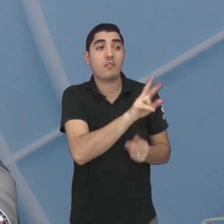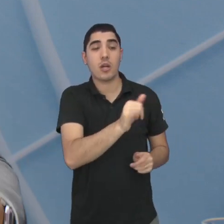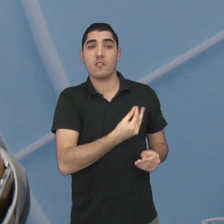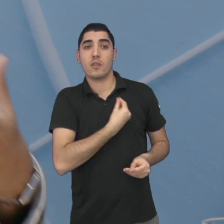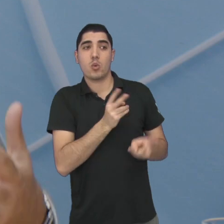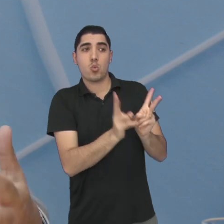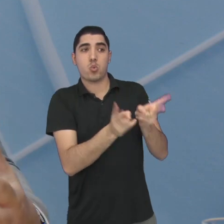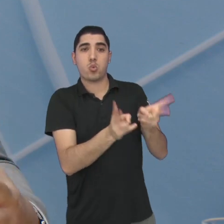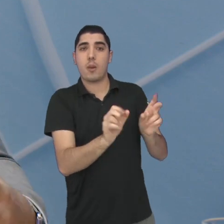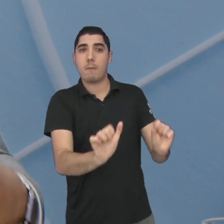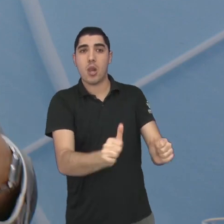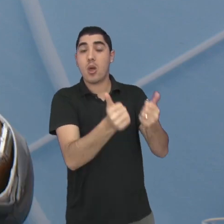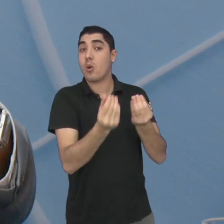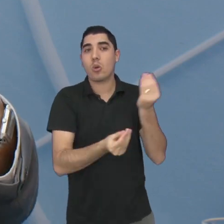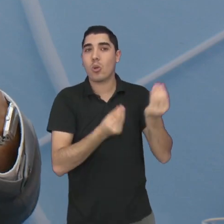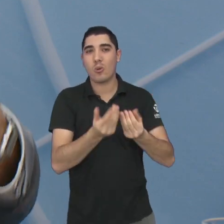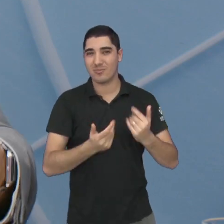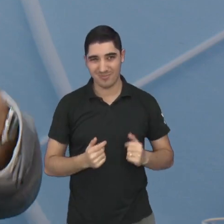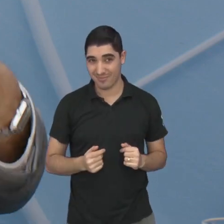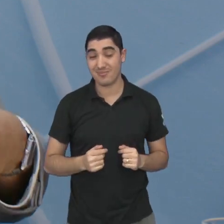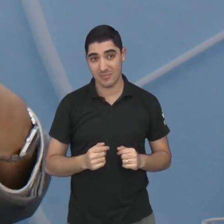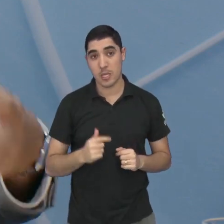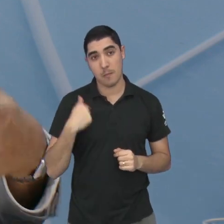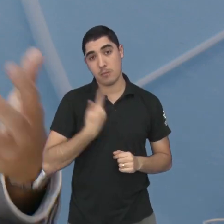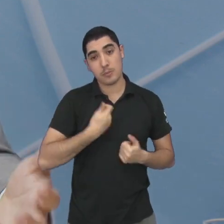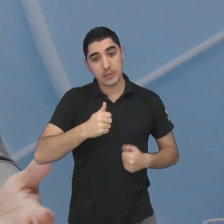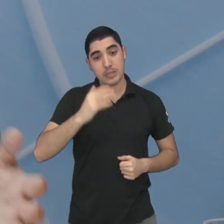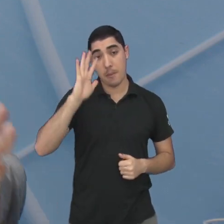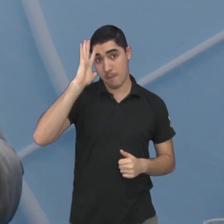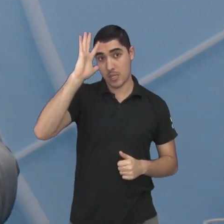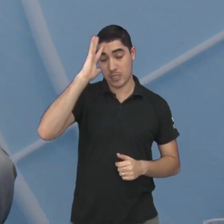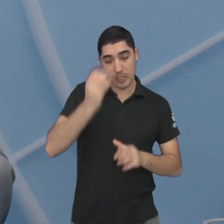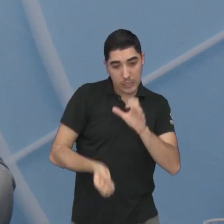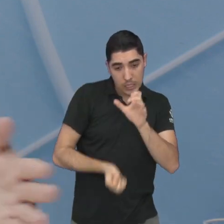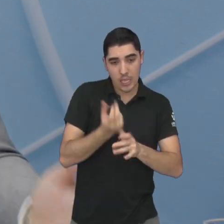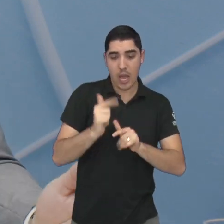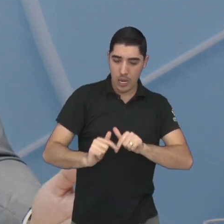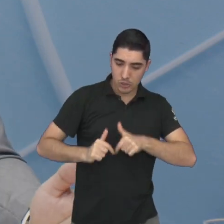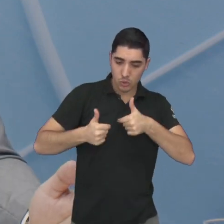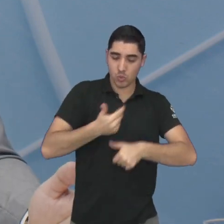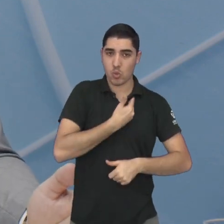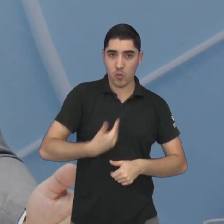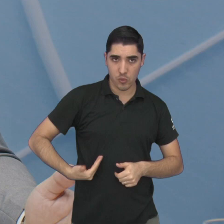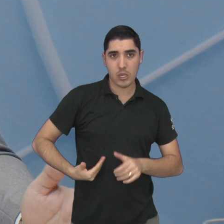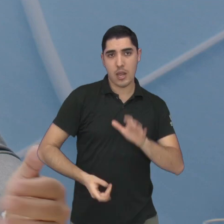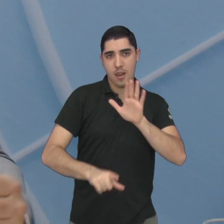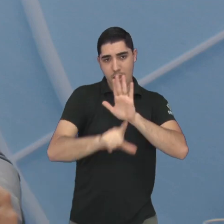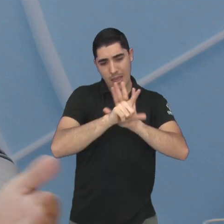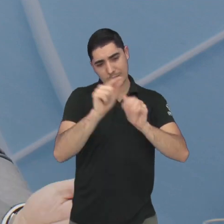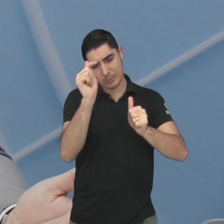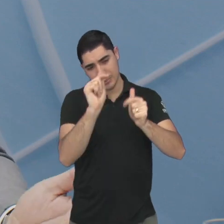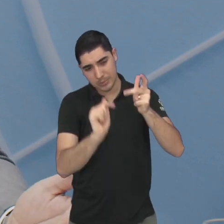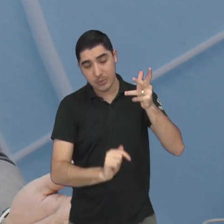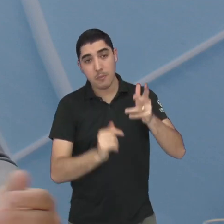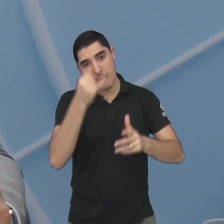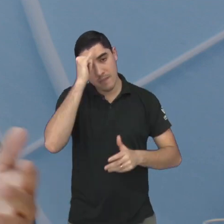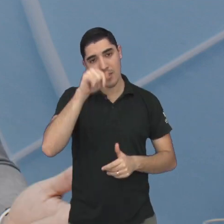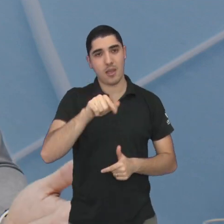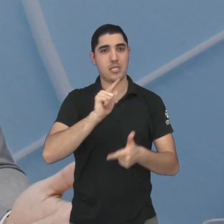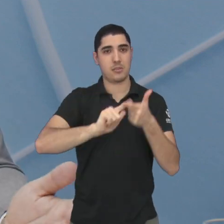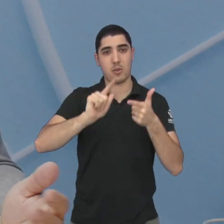ser, de fato, canalizado como um jeito de pensar políticas para contornar, para que a gente não passe mais por isso, porque não há